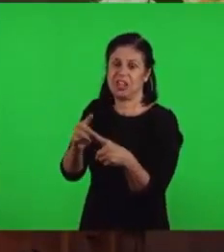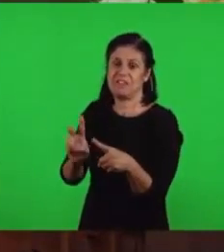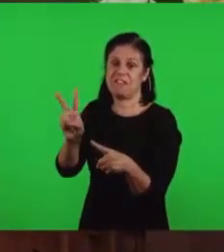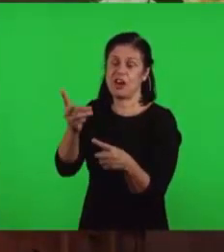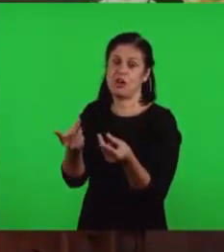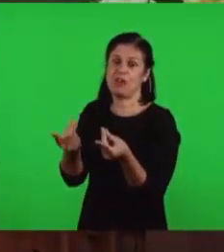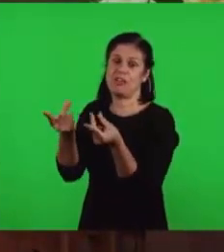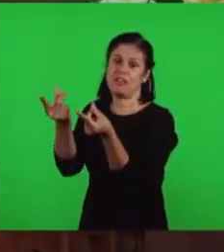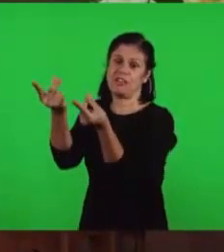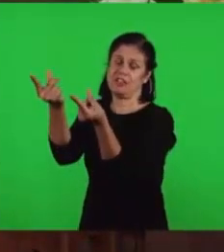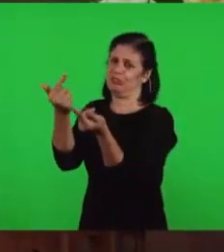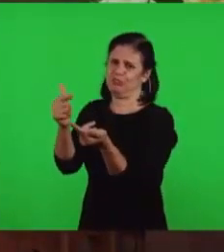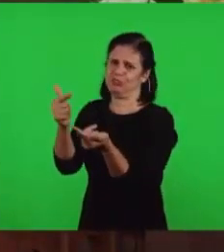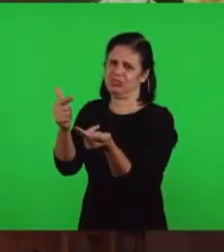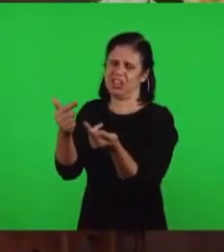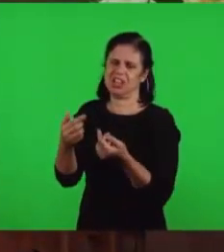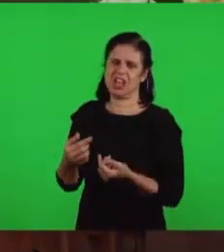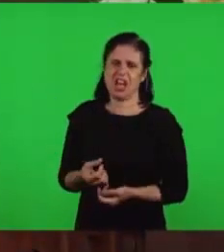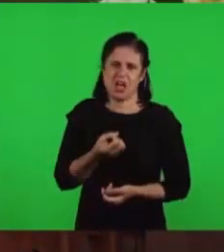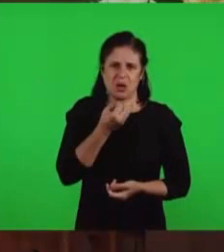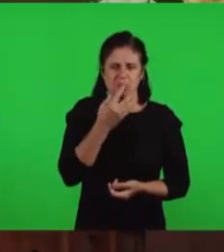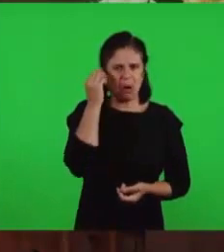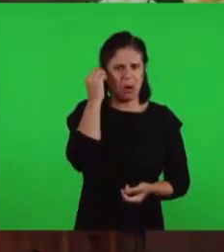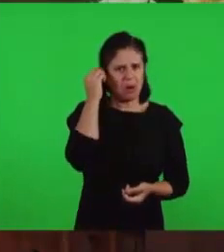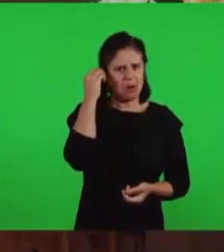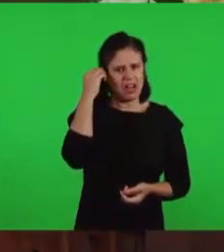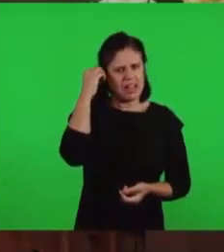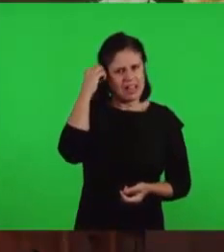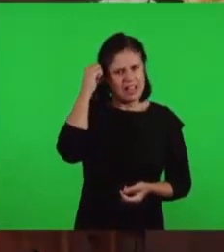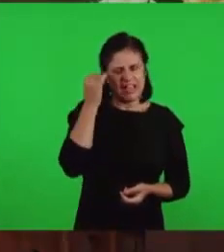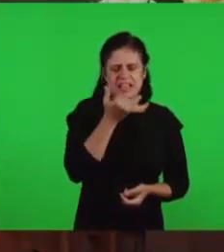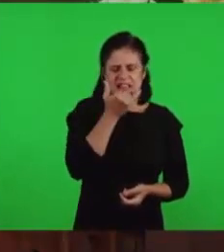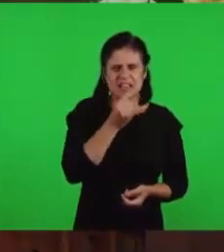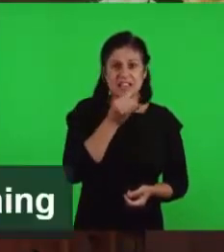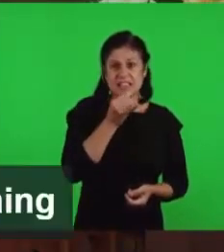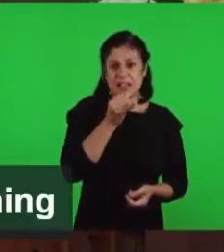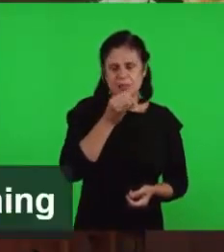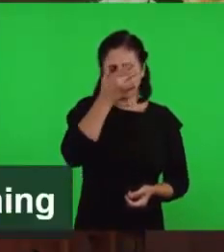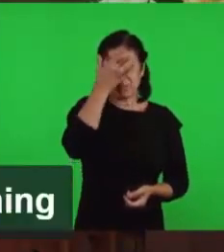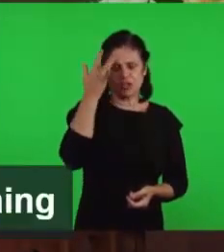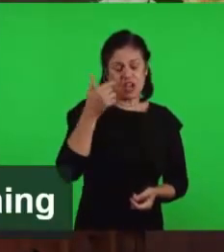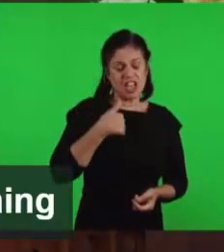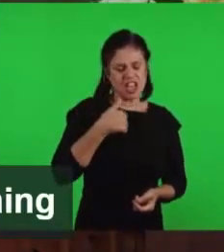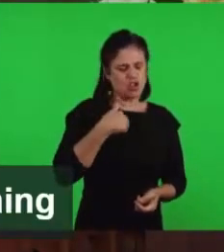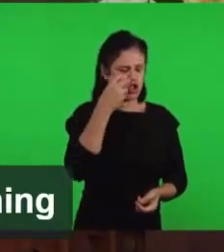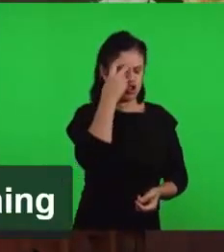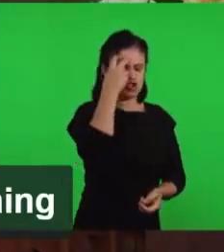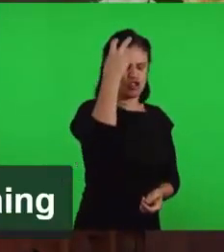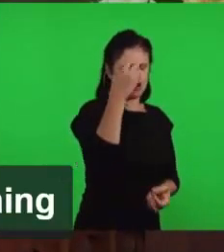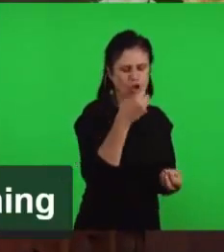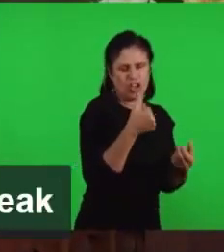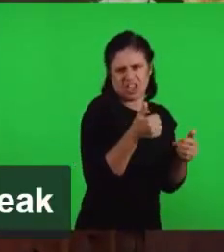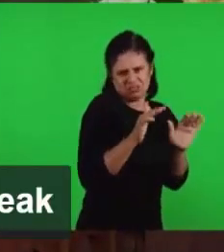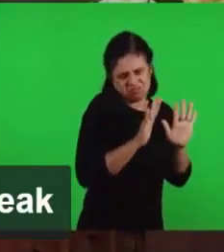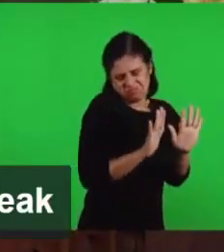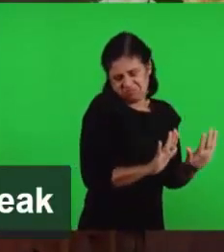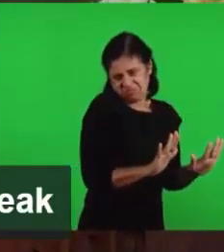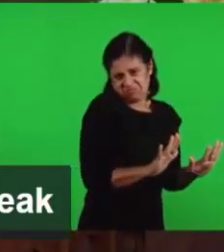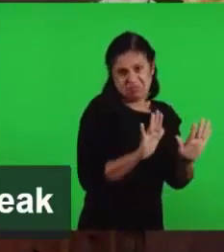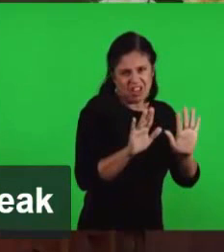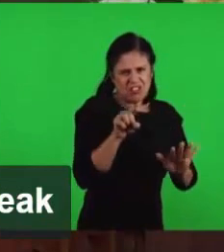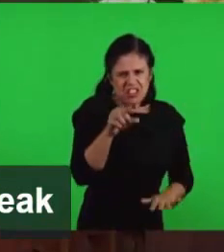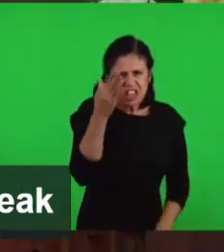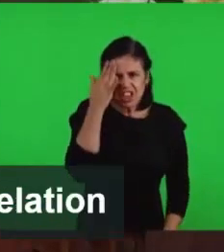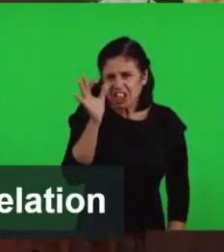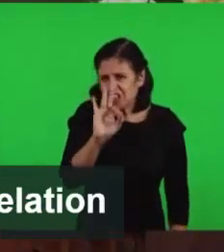tem percebido como Cultura como pessoas muito sabidas muito inteligentes e tudo isso que quer entender uma coisa que ele não entende